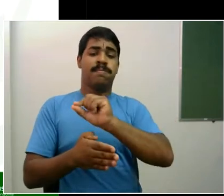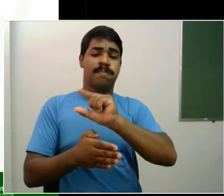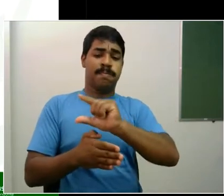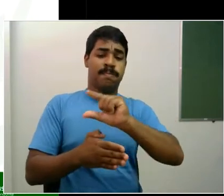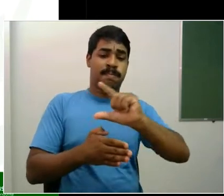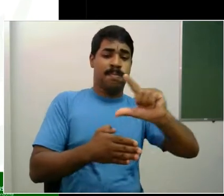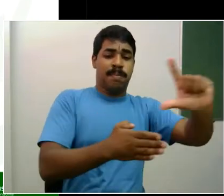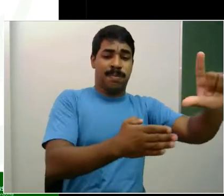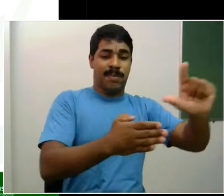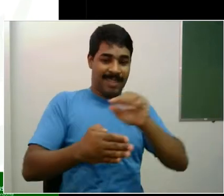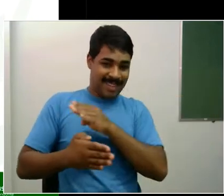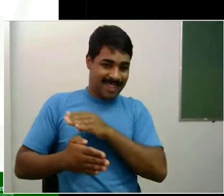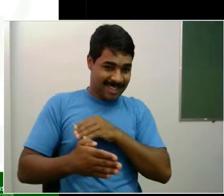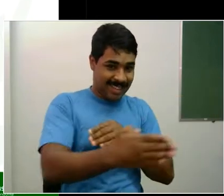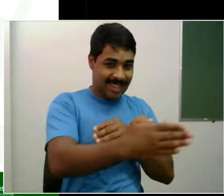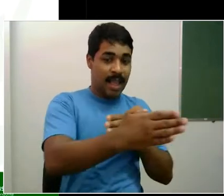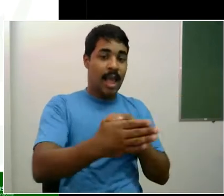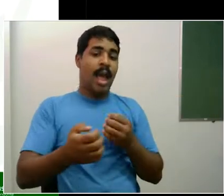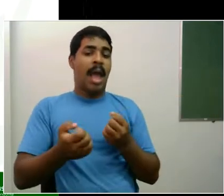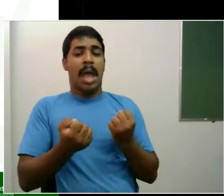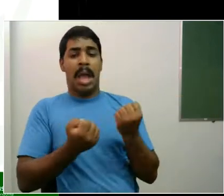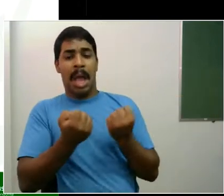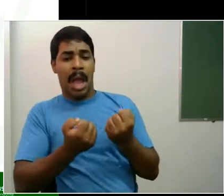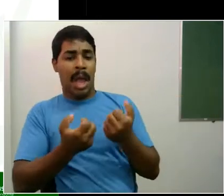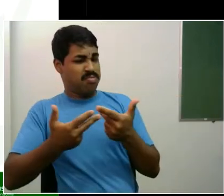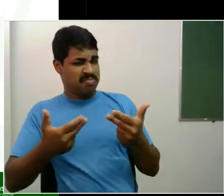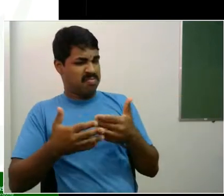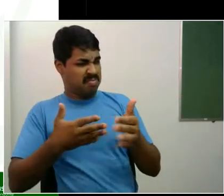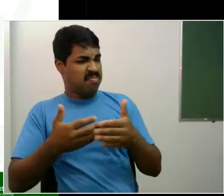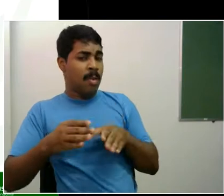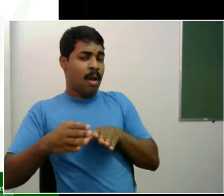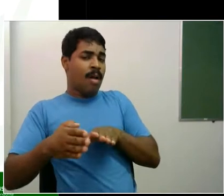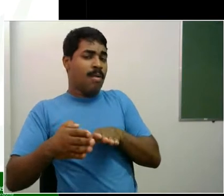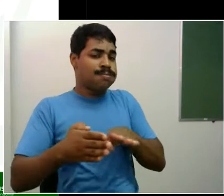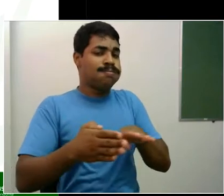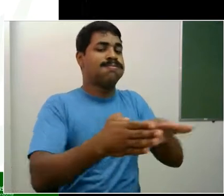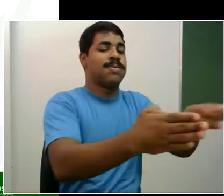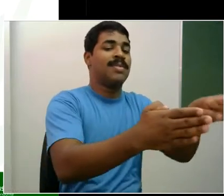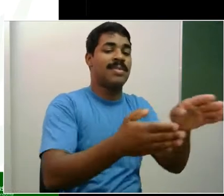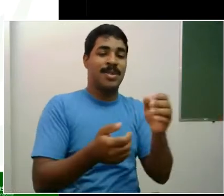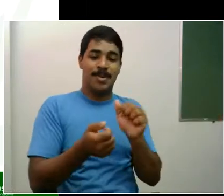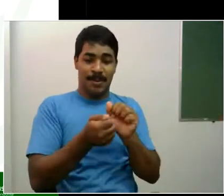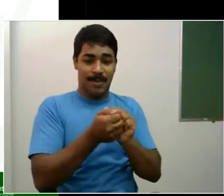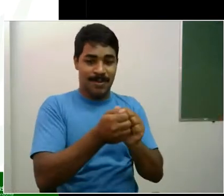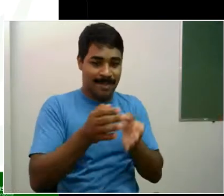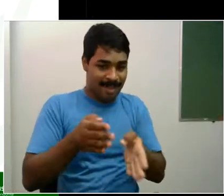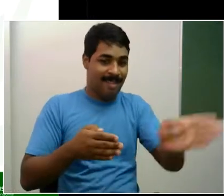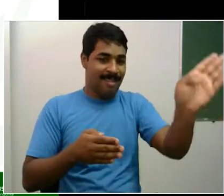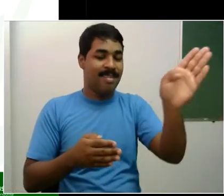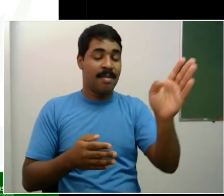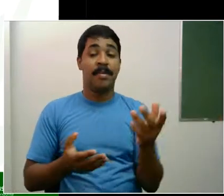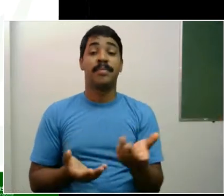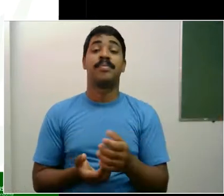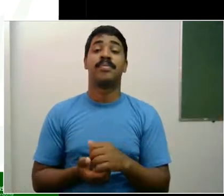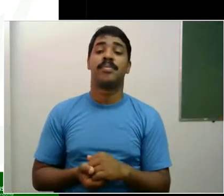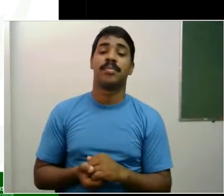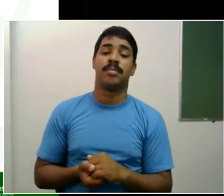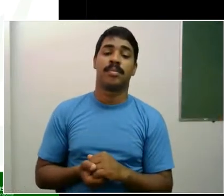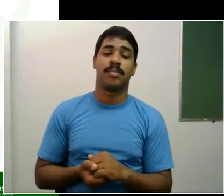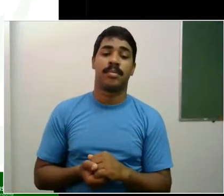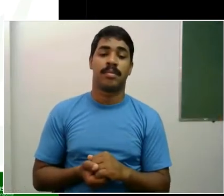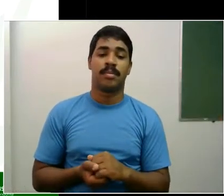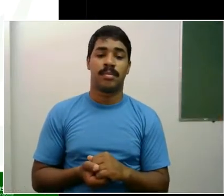da orientação da trajetória, ok? E seus espaços crescem